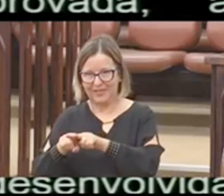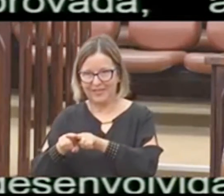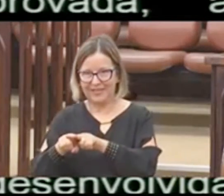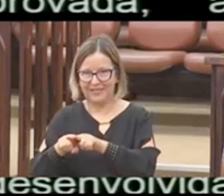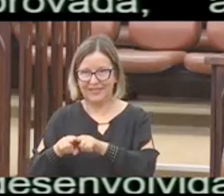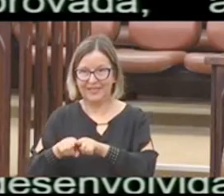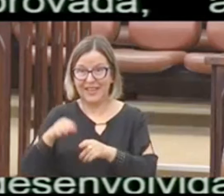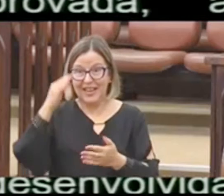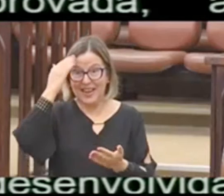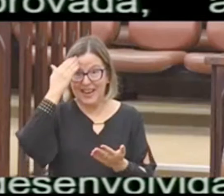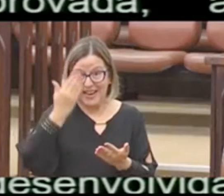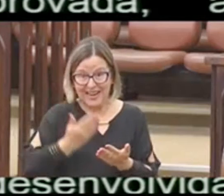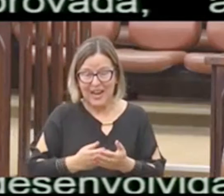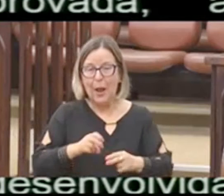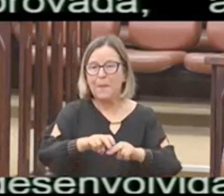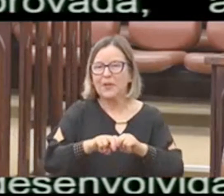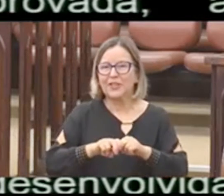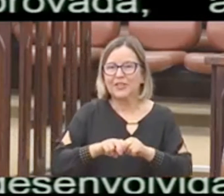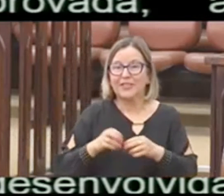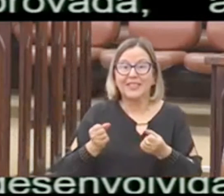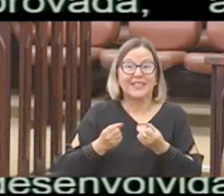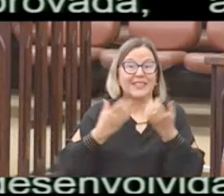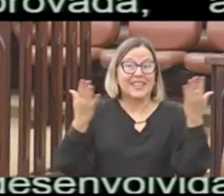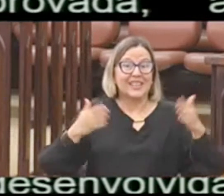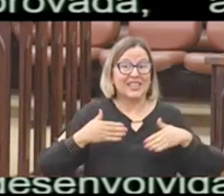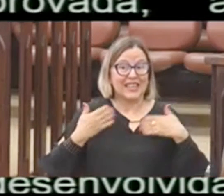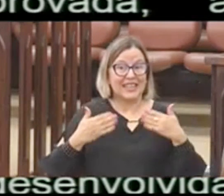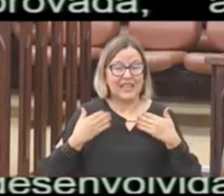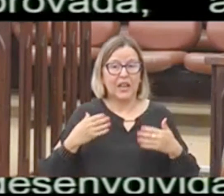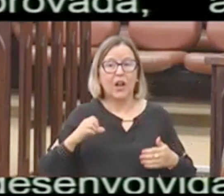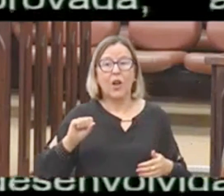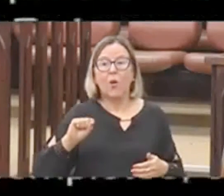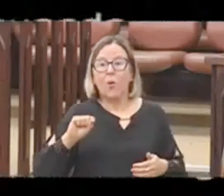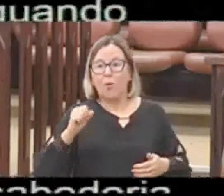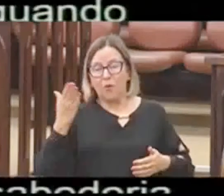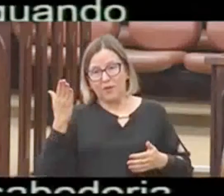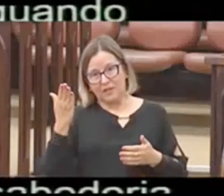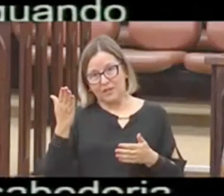grande alegria sempre que passarem por qualquer tipo de